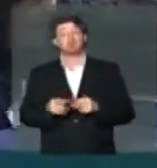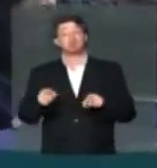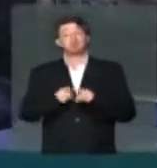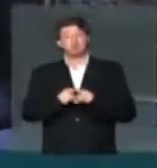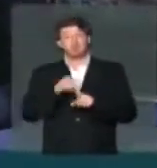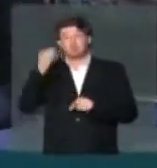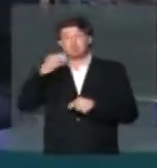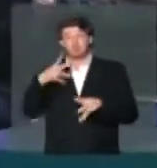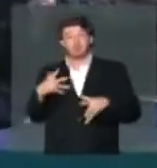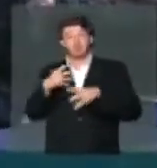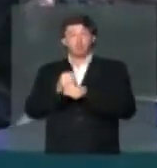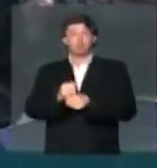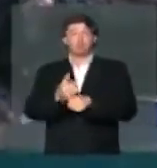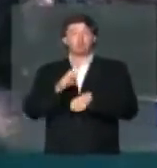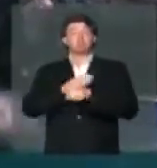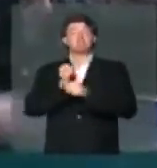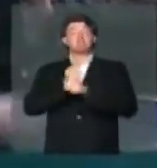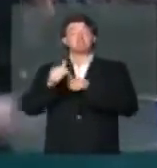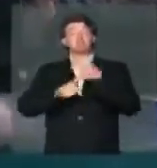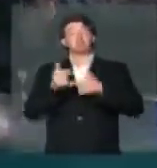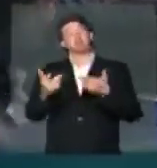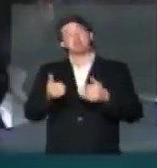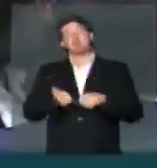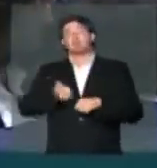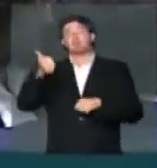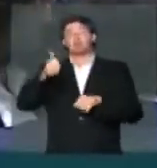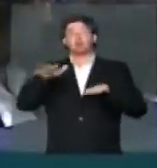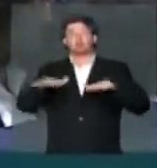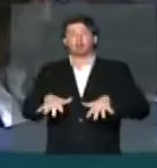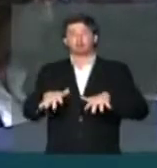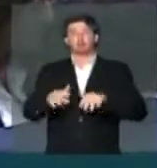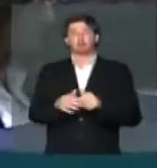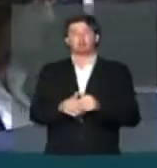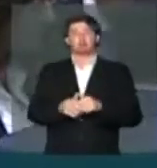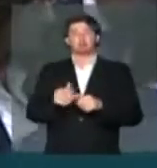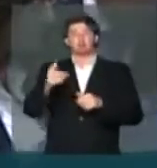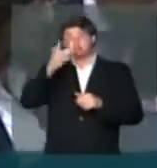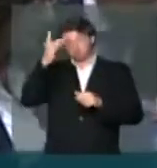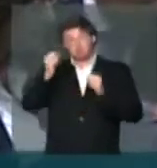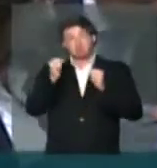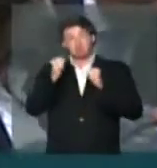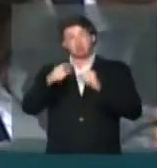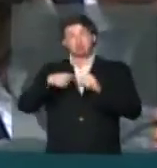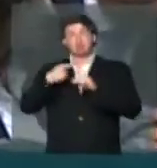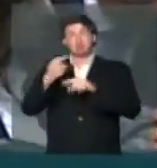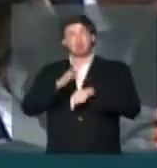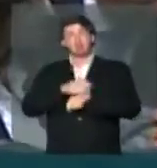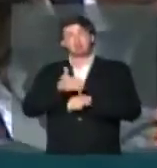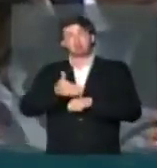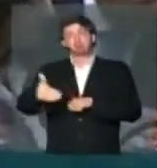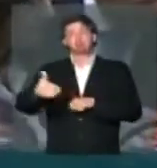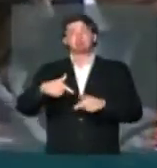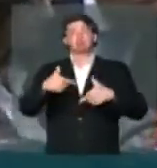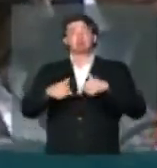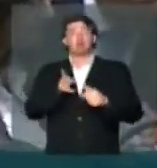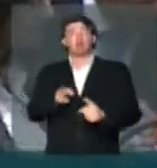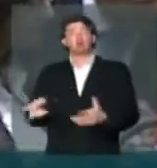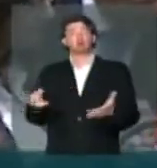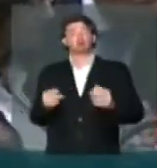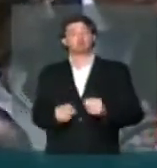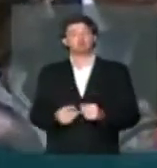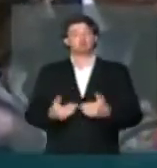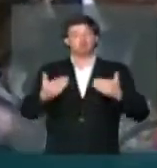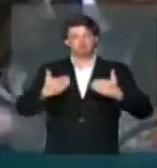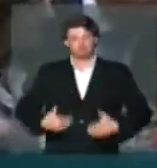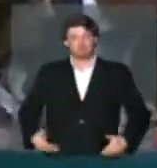também na experiência, exatamente por isso, pela experiência daqueles que têm muito ainda a contribuir com o nosso país, que estão aptos